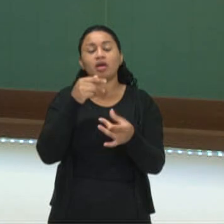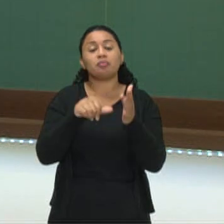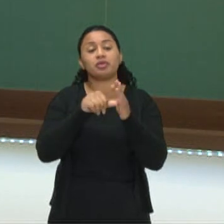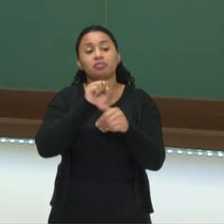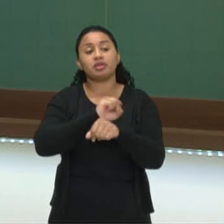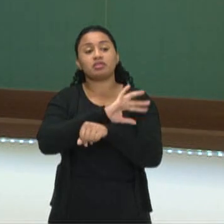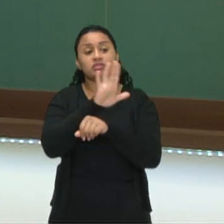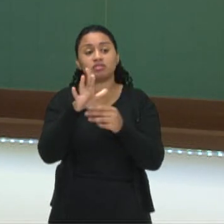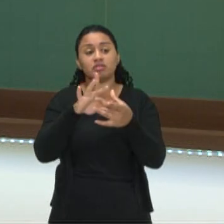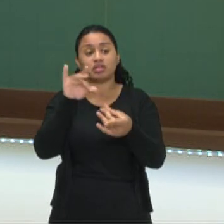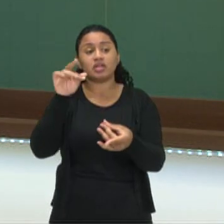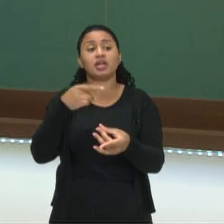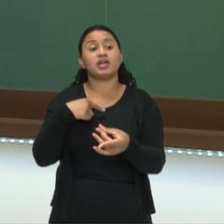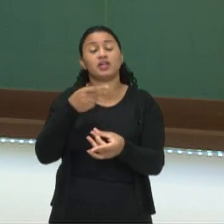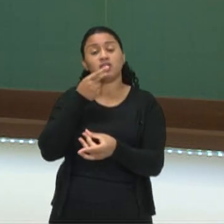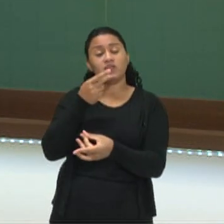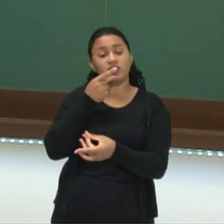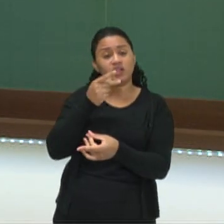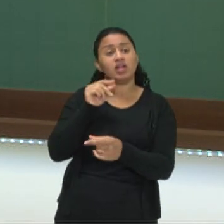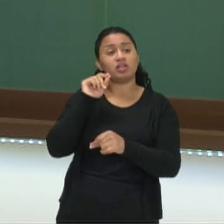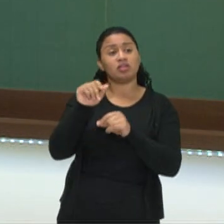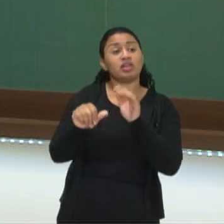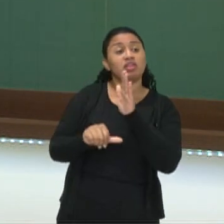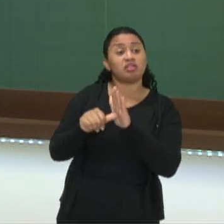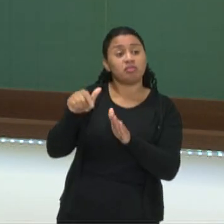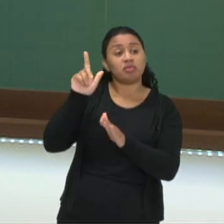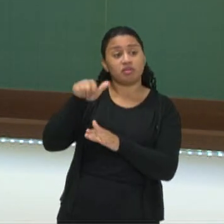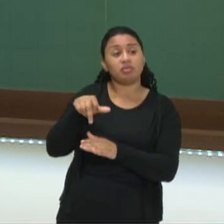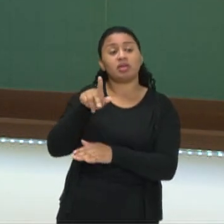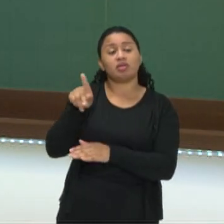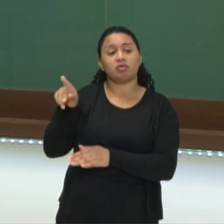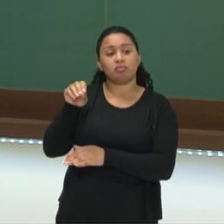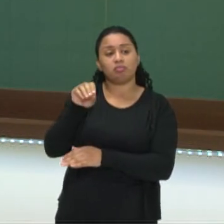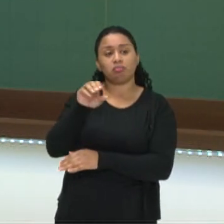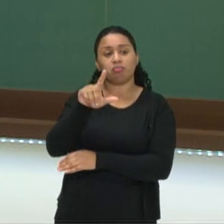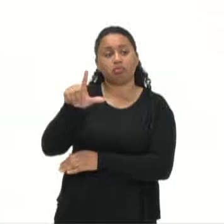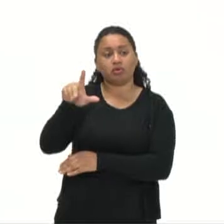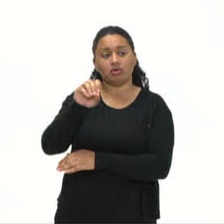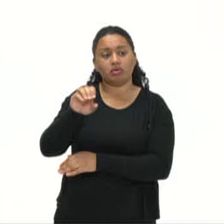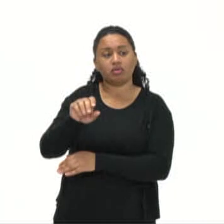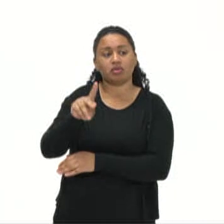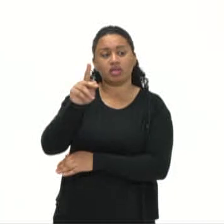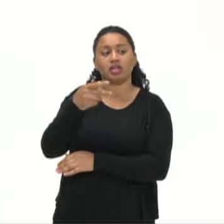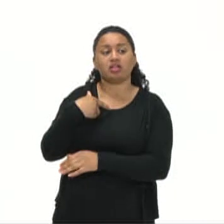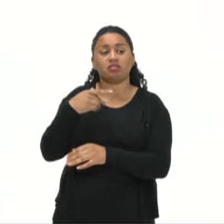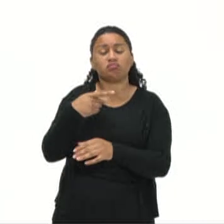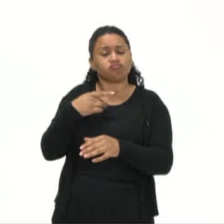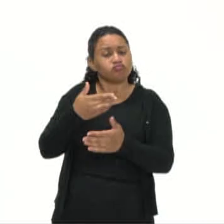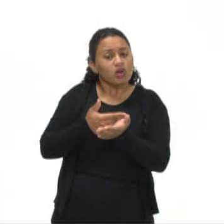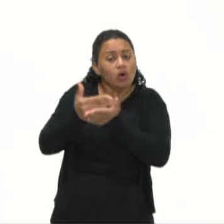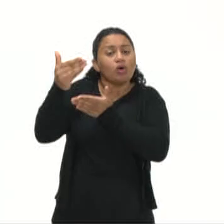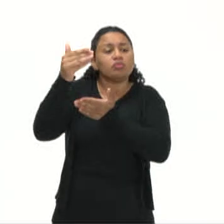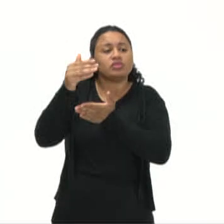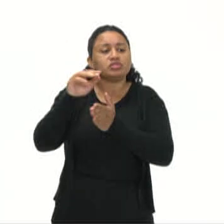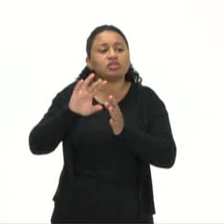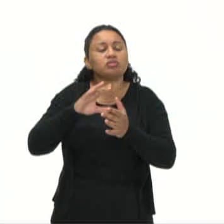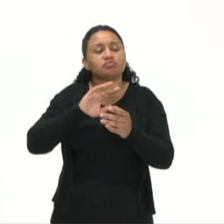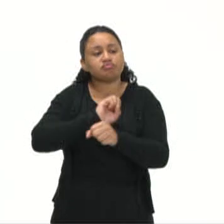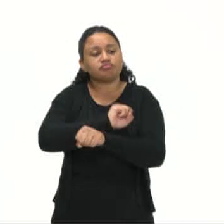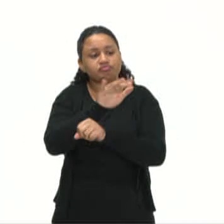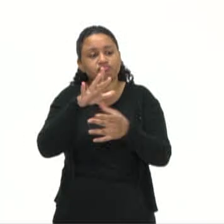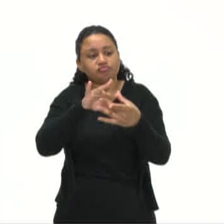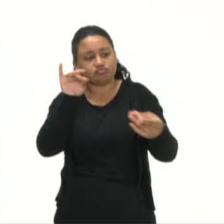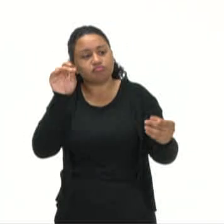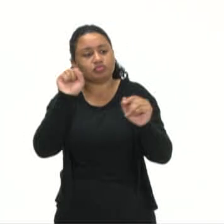expressionista abstrato, ele mesmo deixa bem claro que o primeiro foi o Pollock, porque ele fala no enterro, ele quebrou o gelo para que o expressionismo abstrato pudesse aparecer.